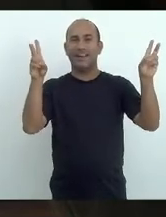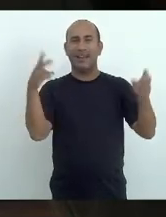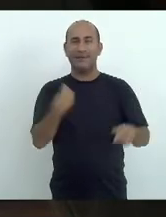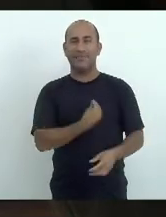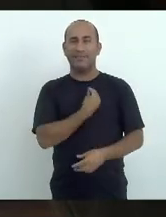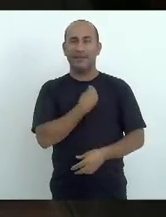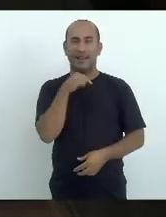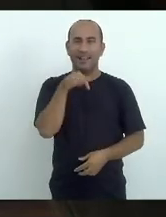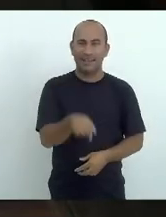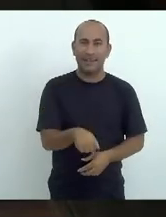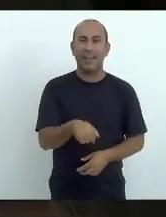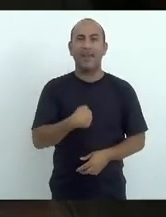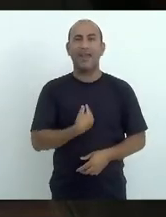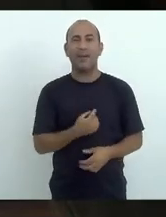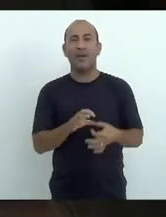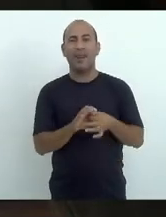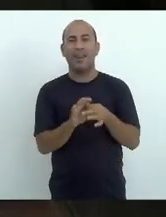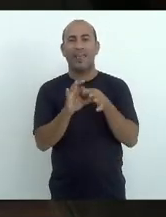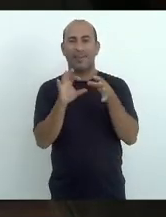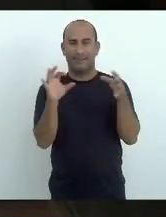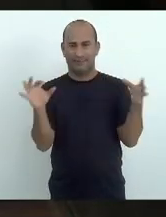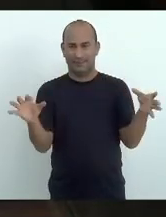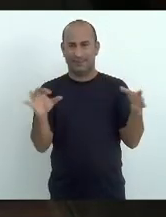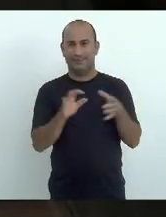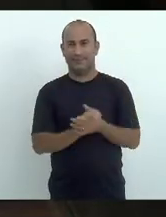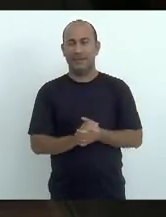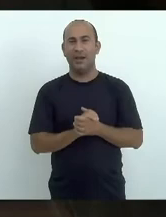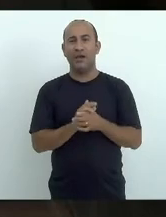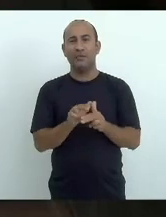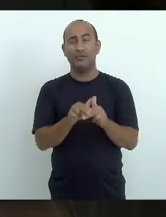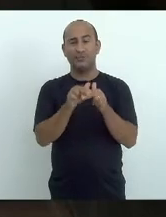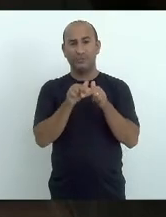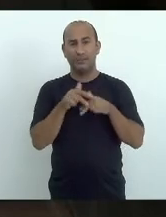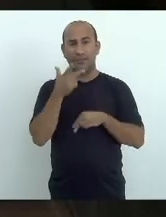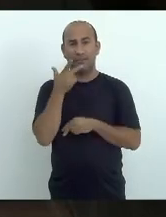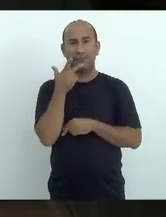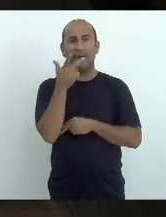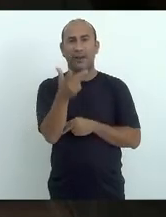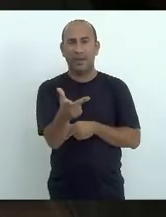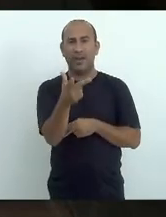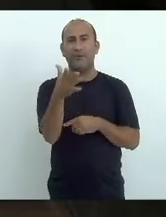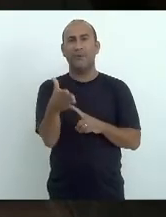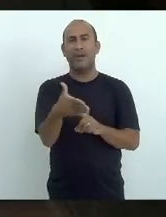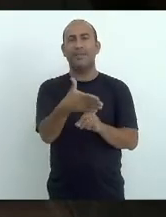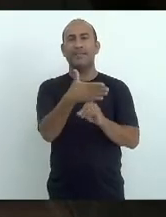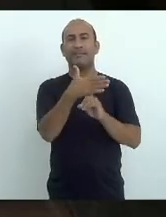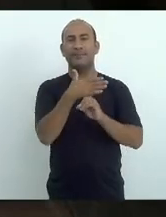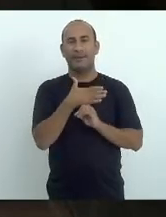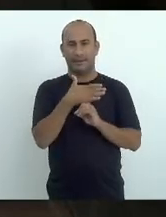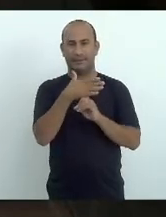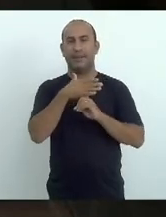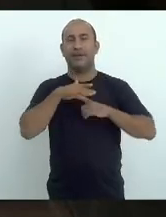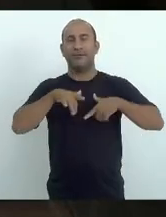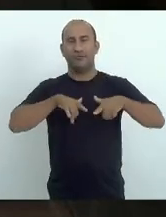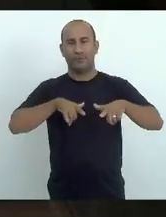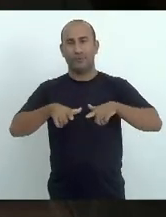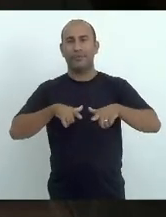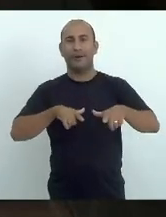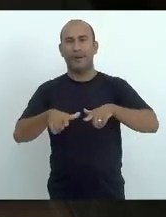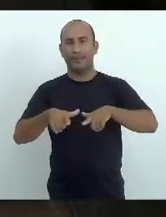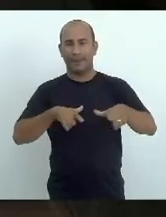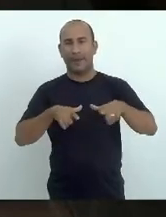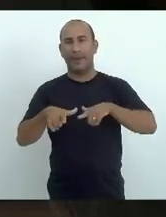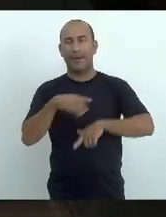aqui publicamente assumindo a defesa do trabalho